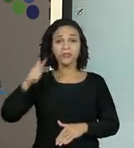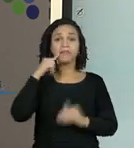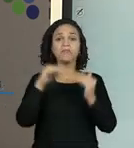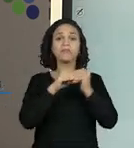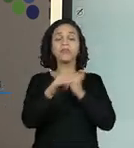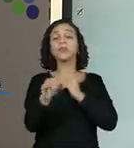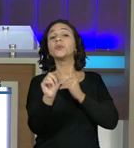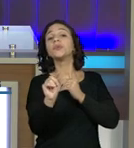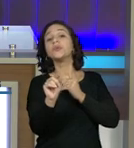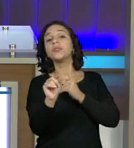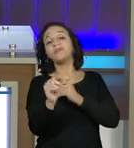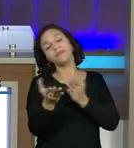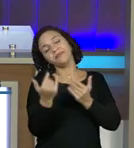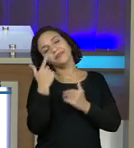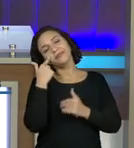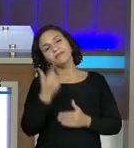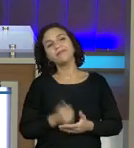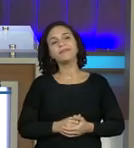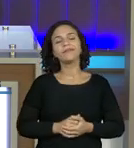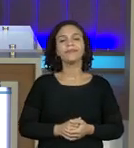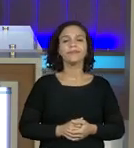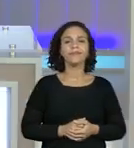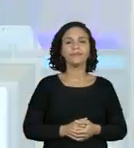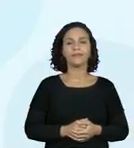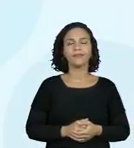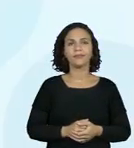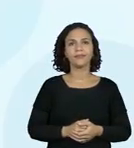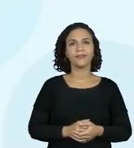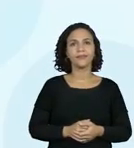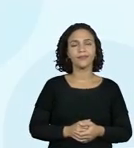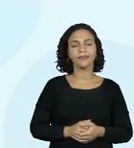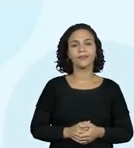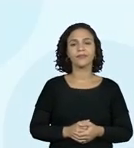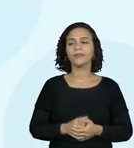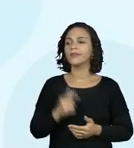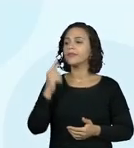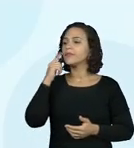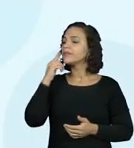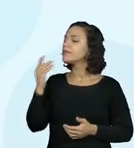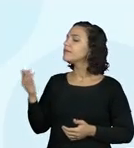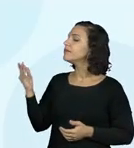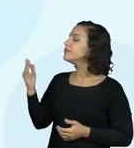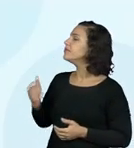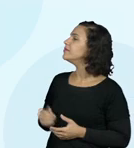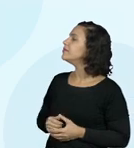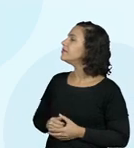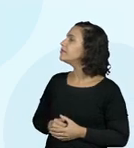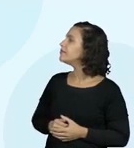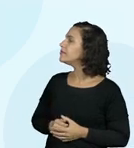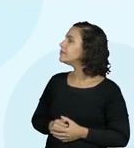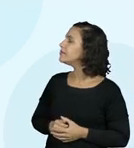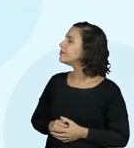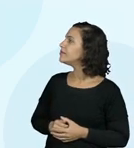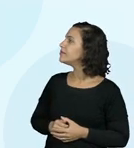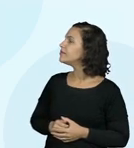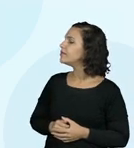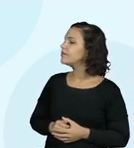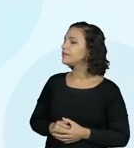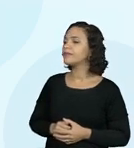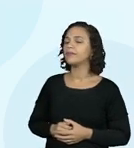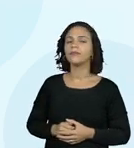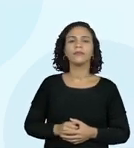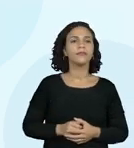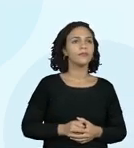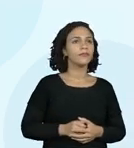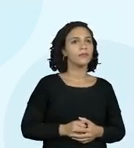regularidade? Regularidade é o seguinte, turma. Olha só, aqui está o resultado, tá vendo, das anteriores? Tem